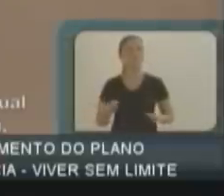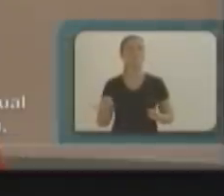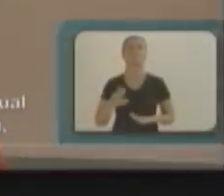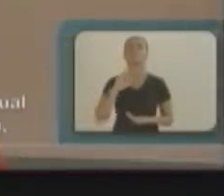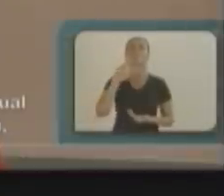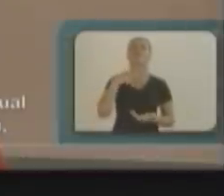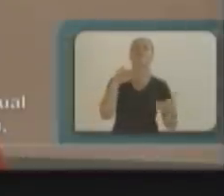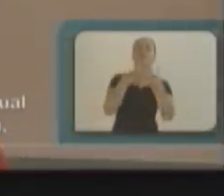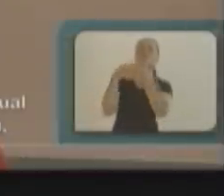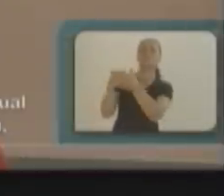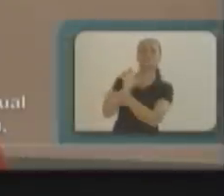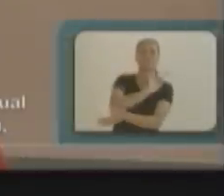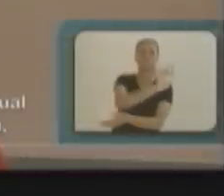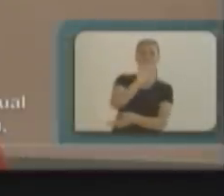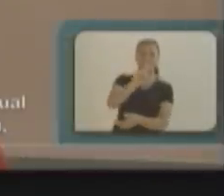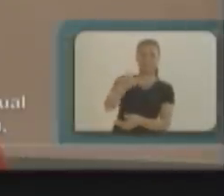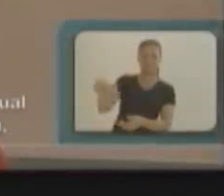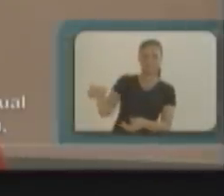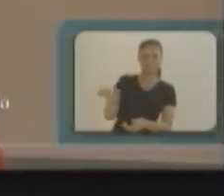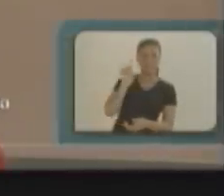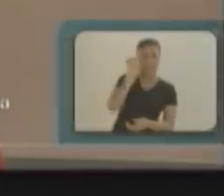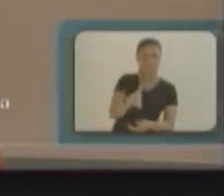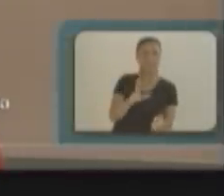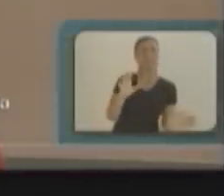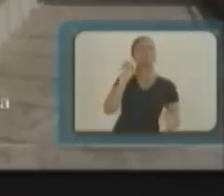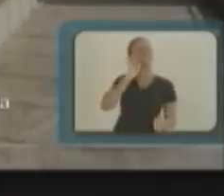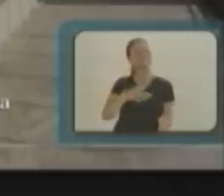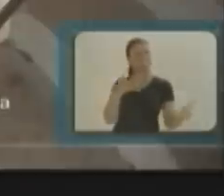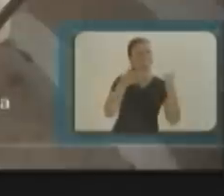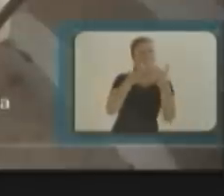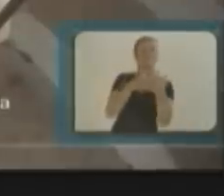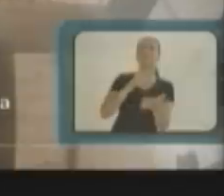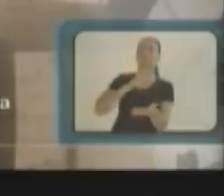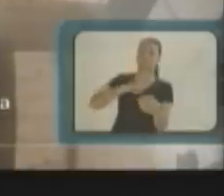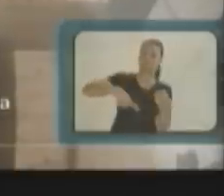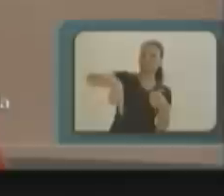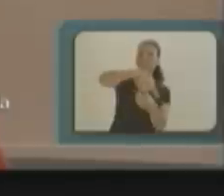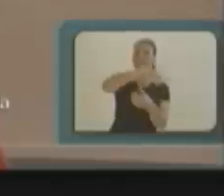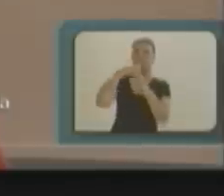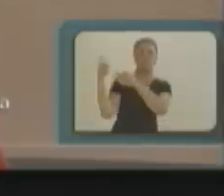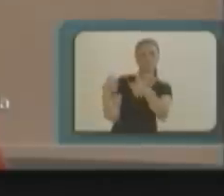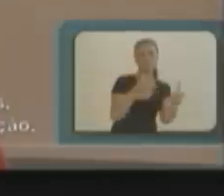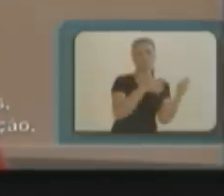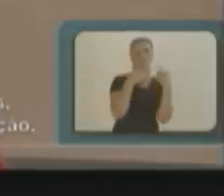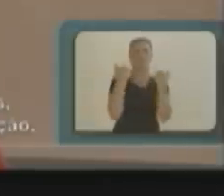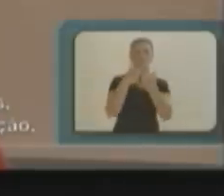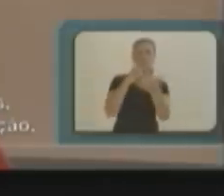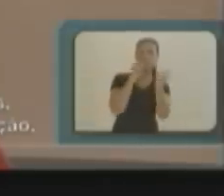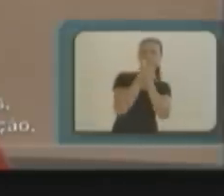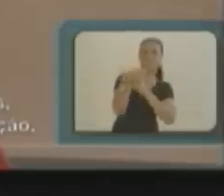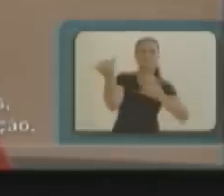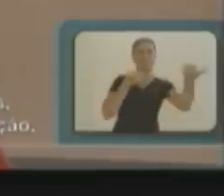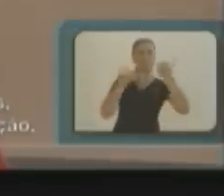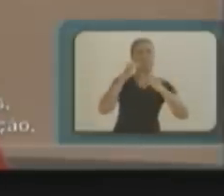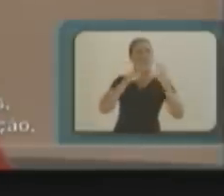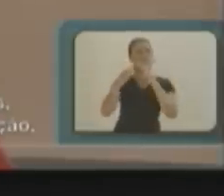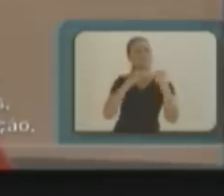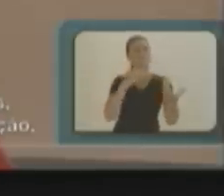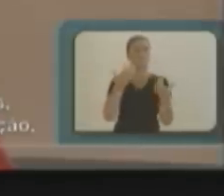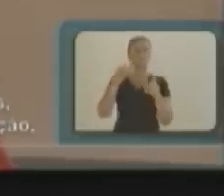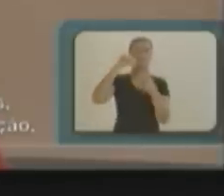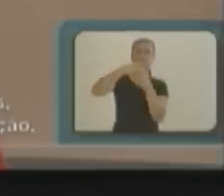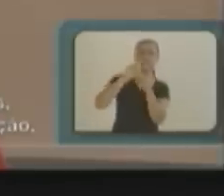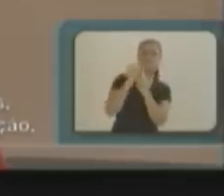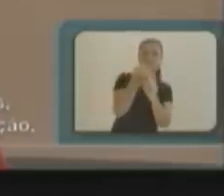Hoje não é a limitação individual que determina a deficiência, mas sim as barreiras que ainda existem ao nosso redor, no transporte, nos